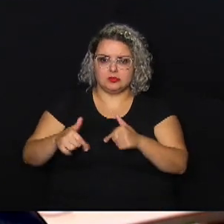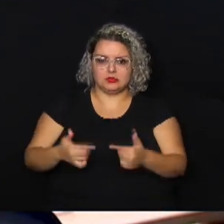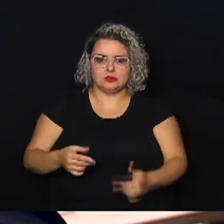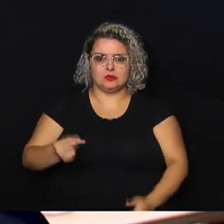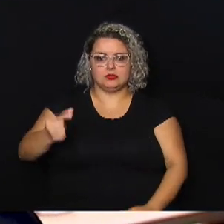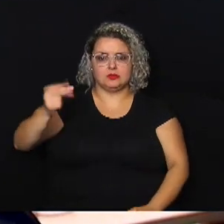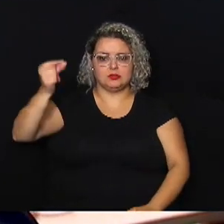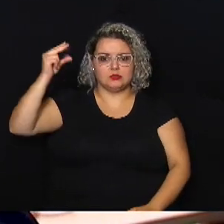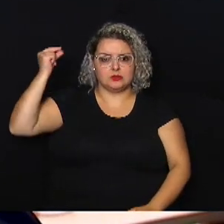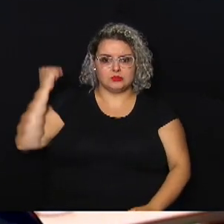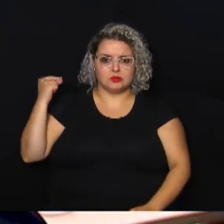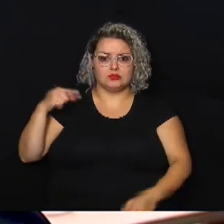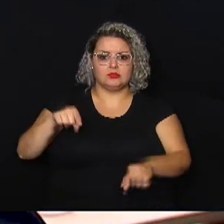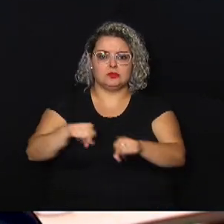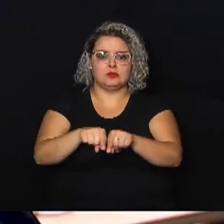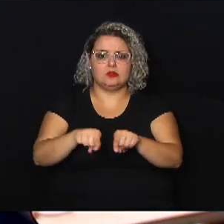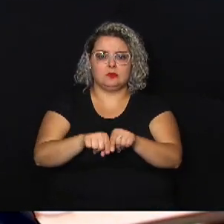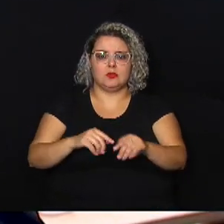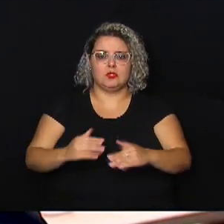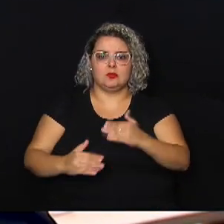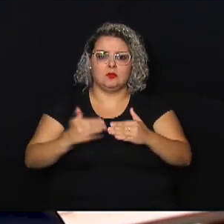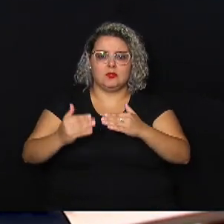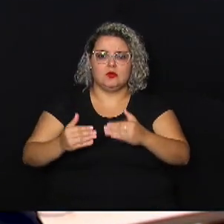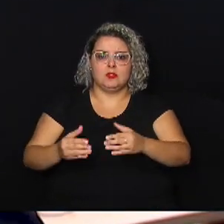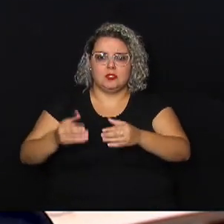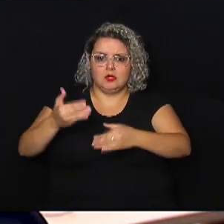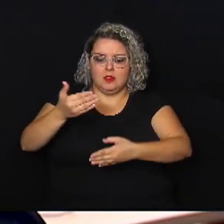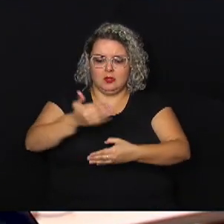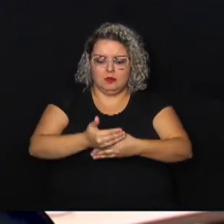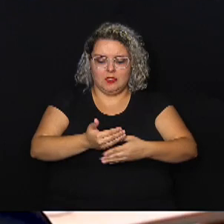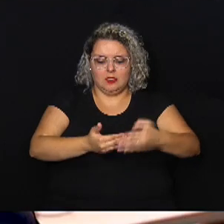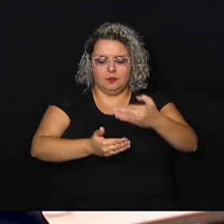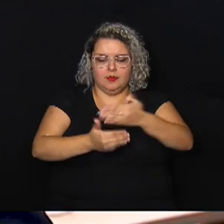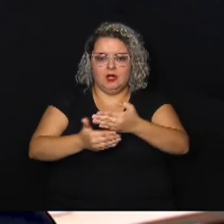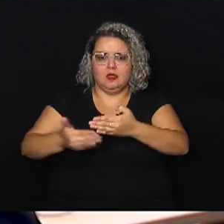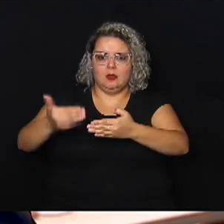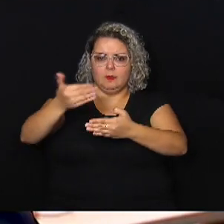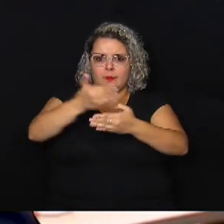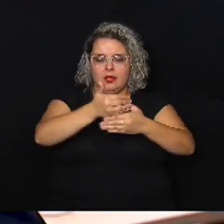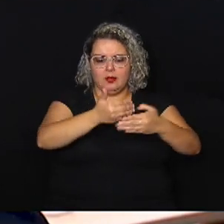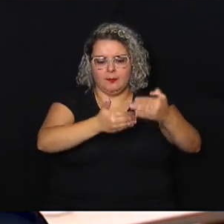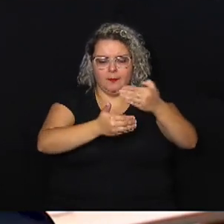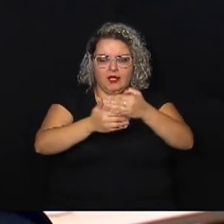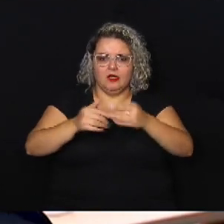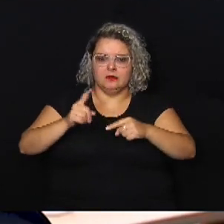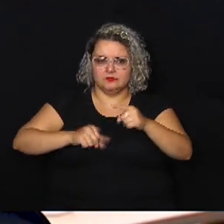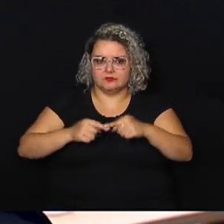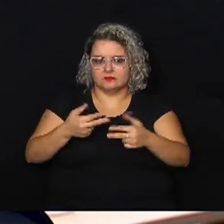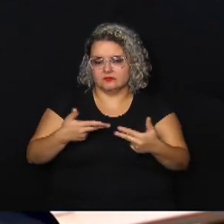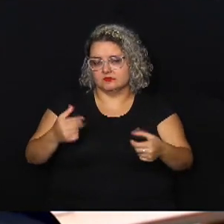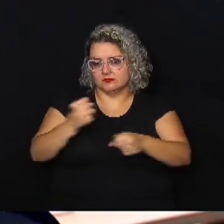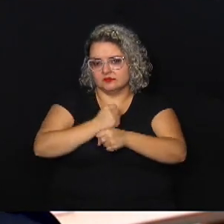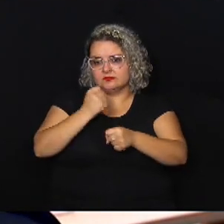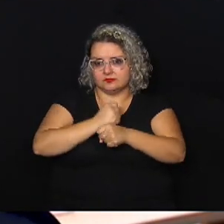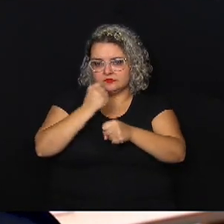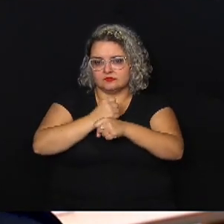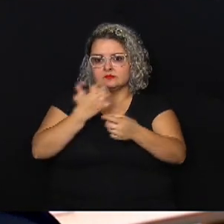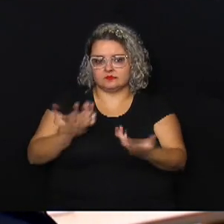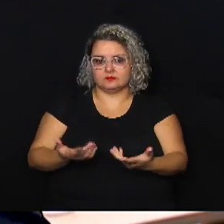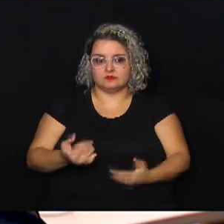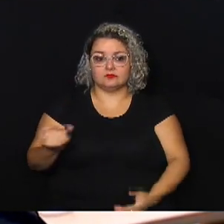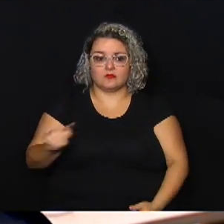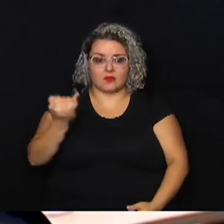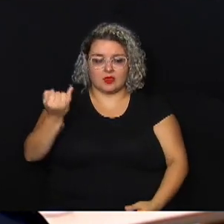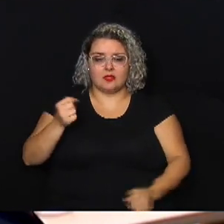tempo, inclusive produzindo tijolos e materiais de construção civil. É importante a gente ter esse esclarecimento